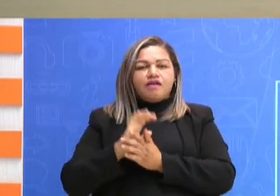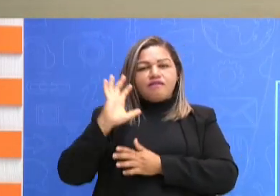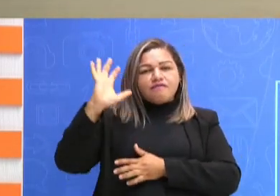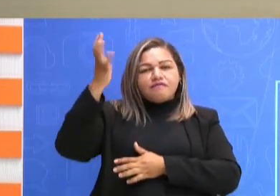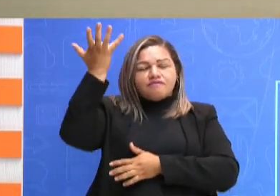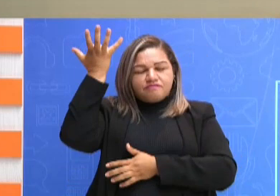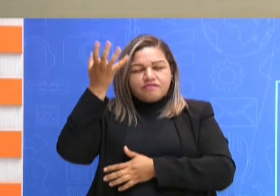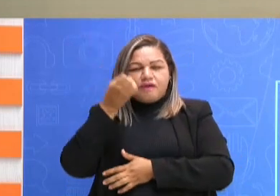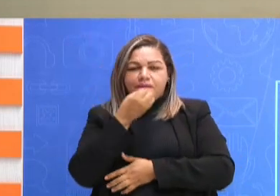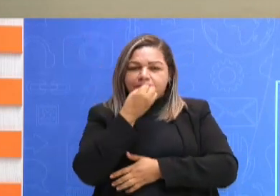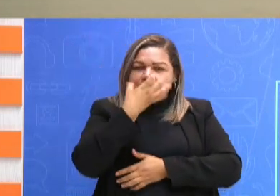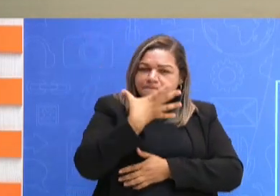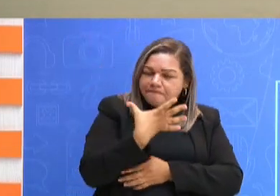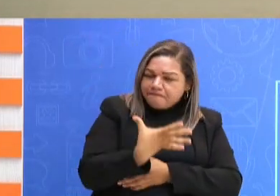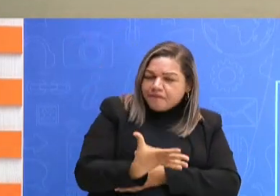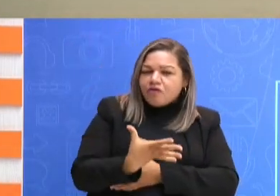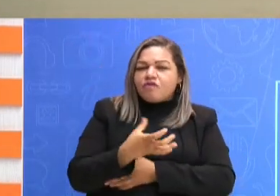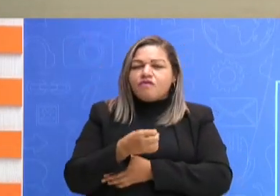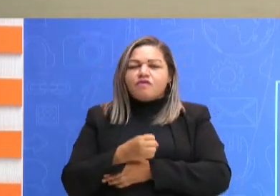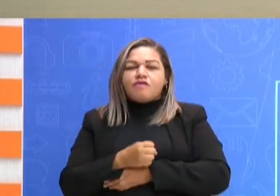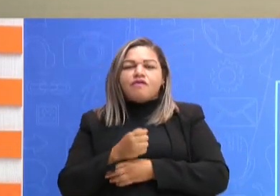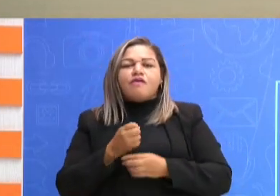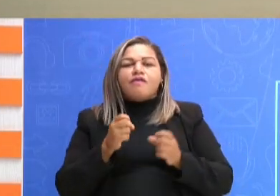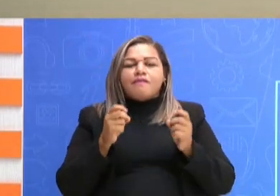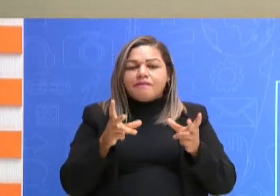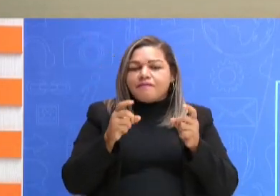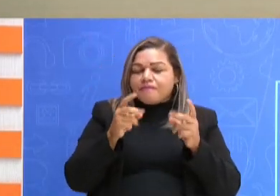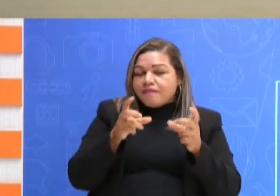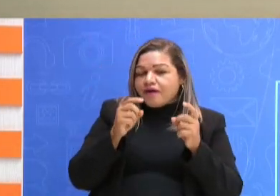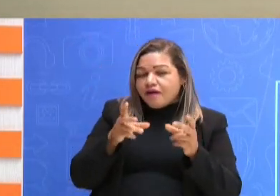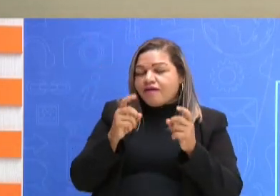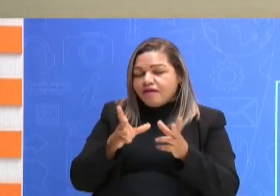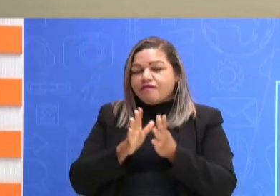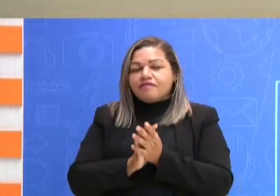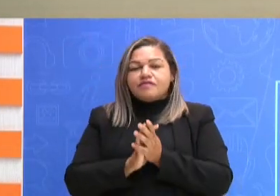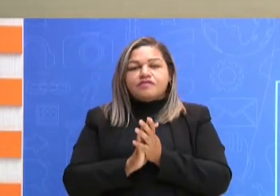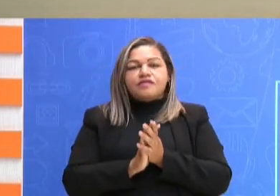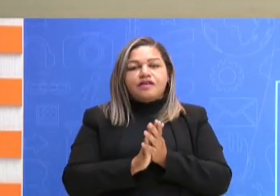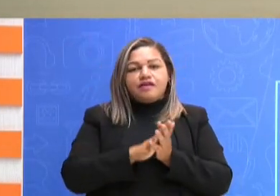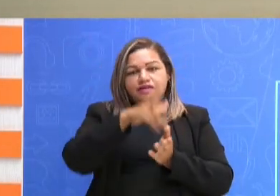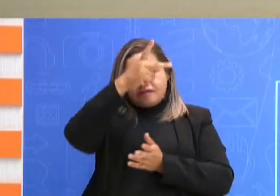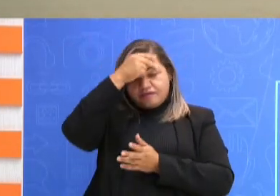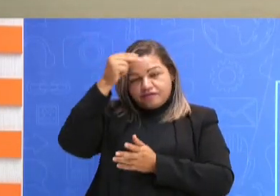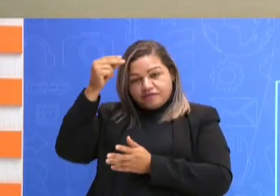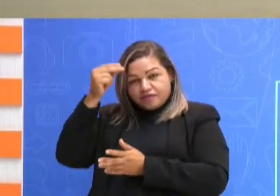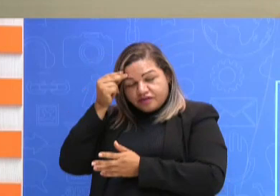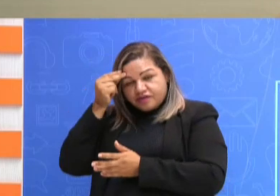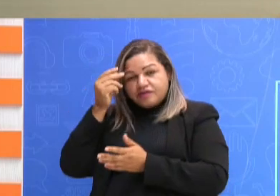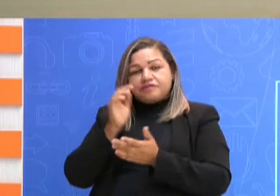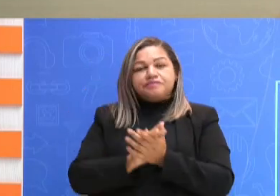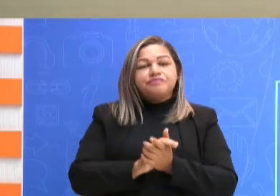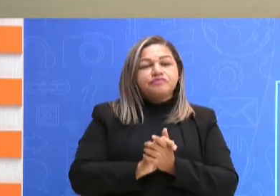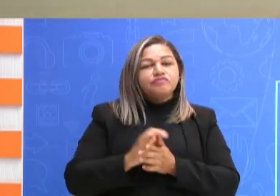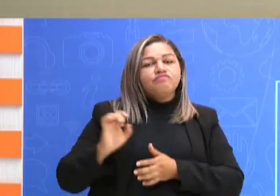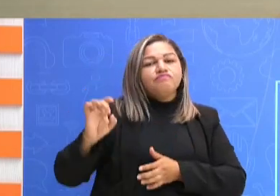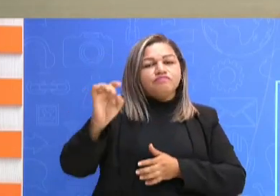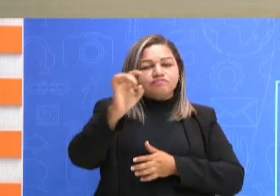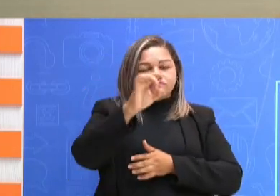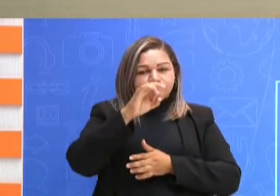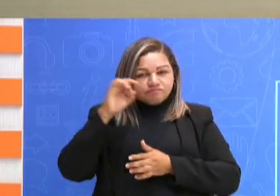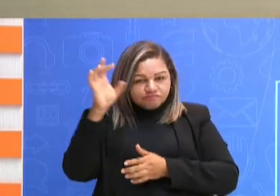de ambiente agradável, vender sua mercadoria, que esse é o nosso compromisso. E a prefeitura irá tornar cada